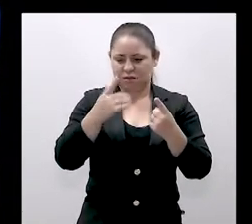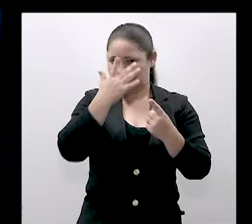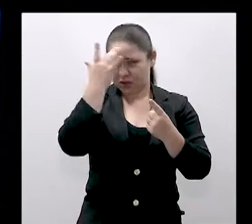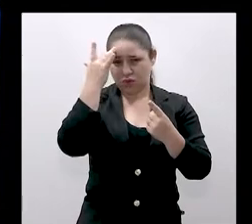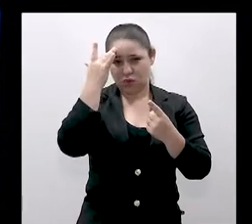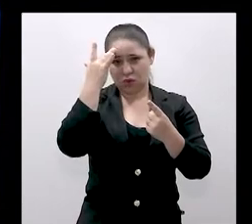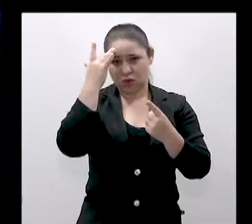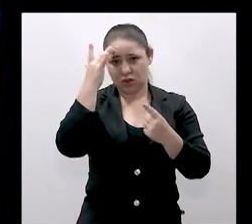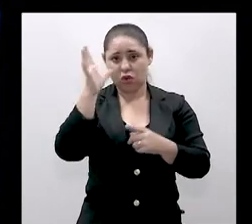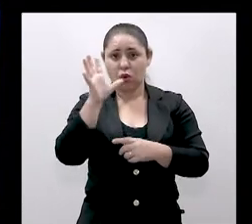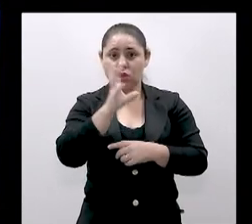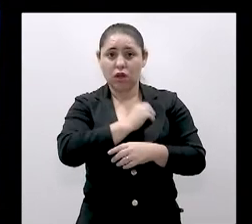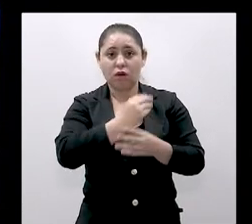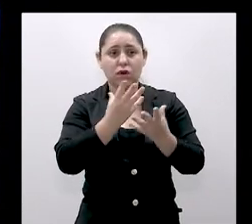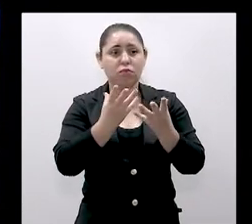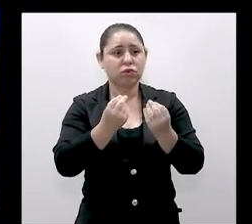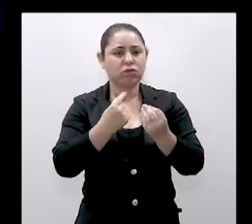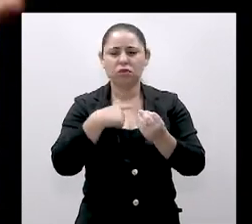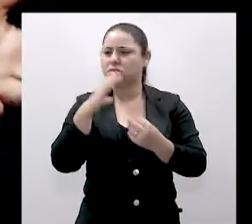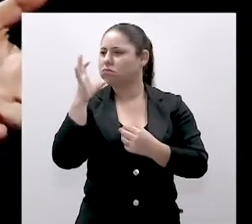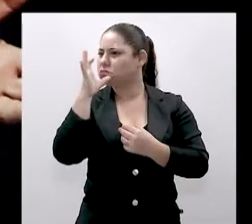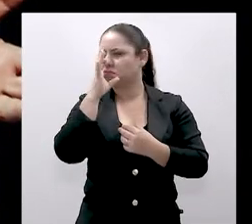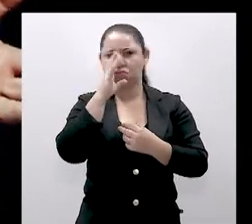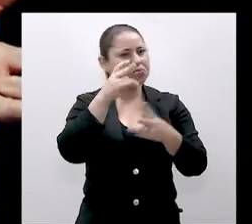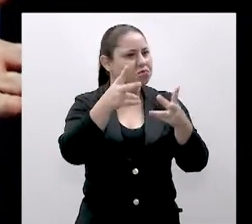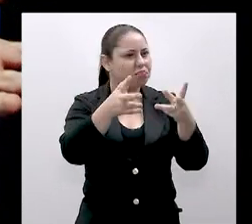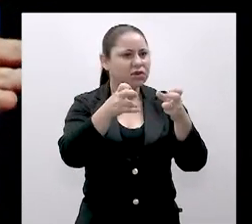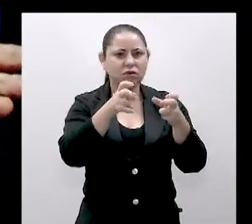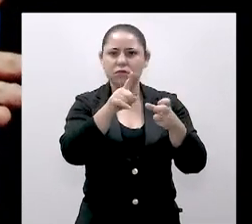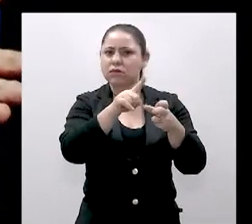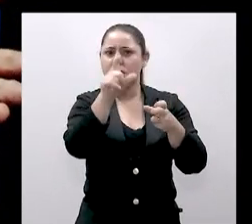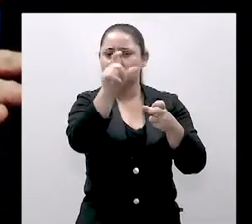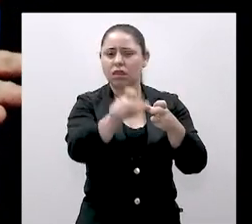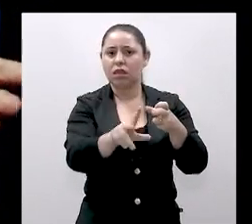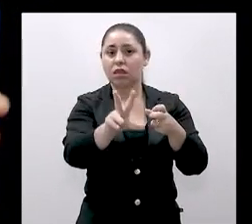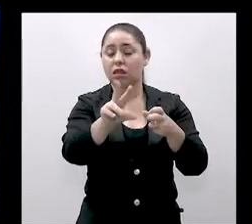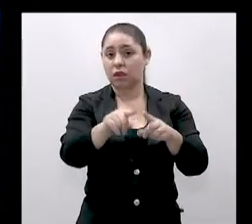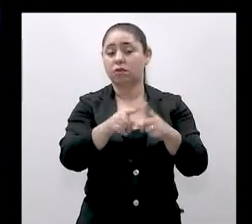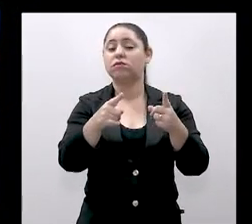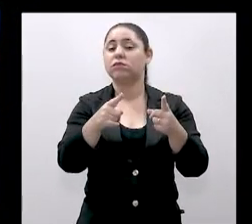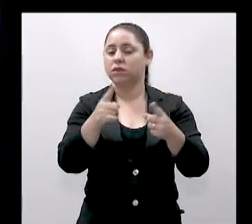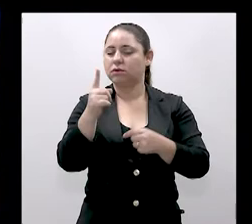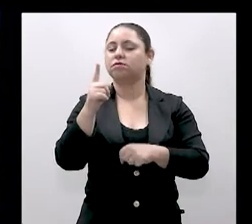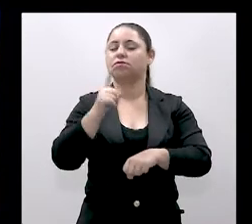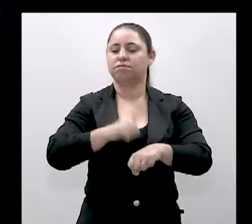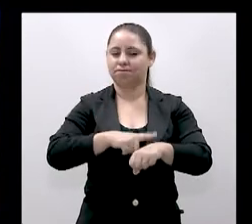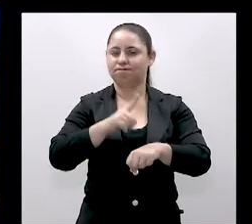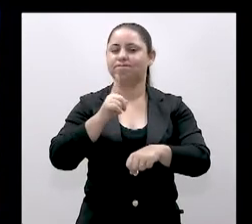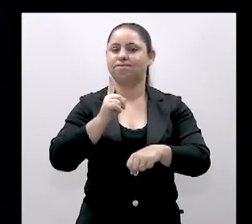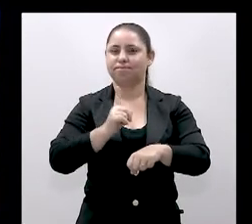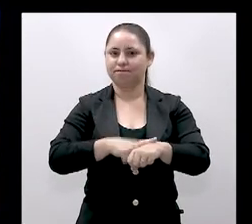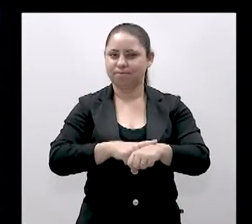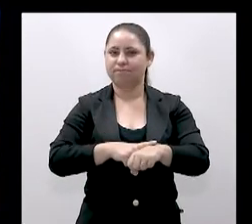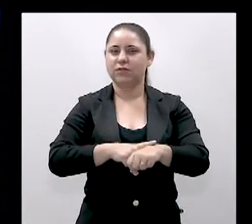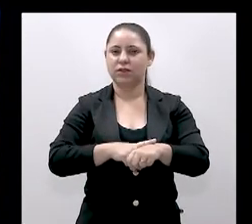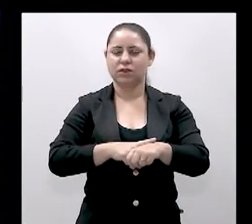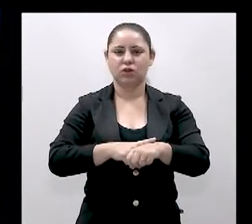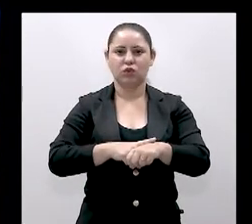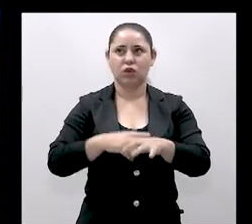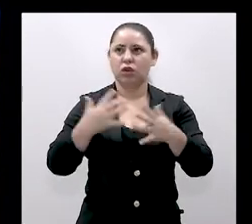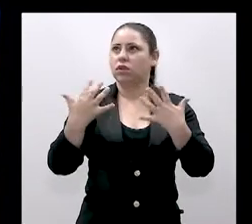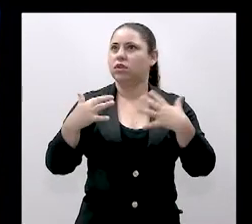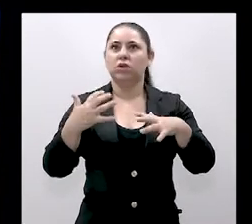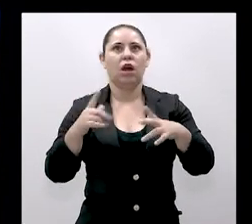pessoas que me consideravam muito e que eu não percebi também né mas passei por momentos e